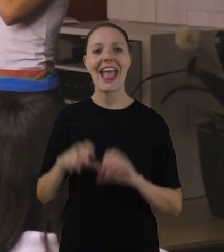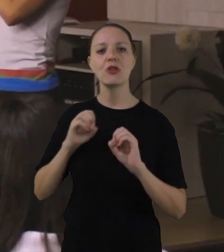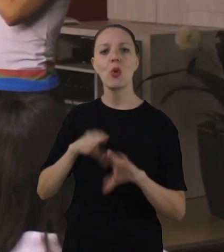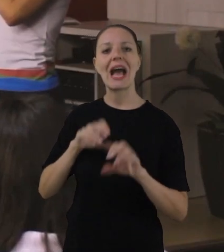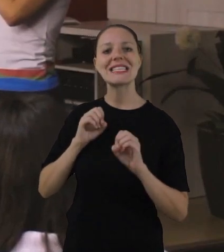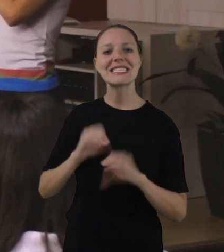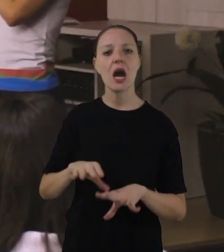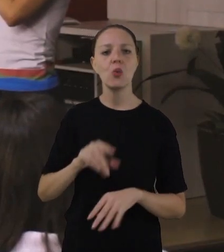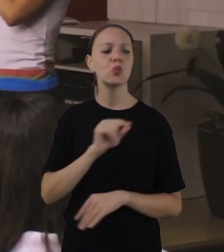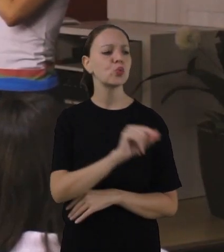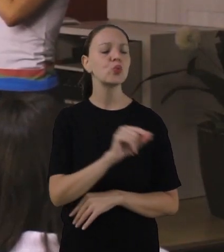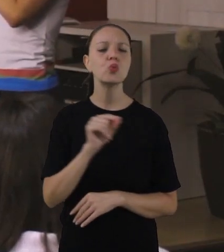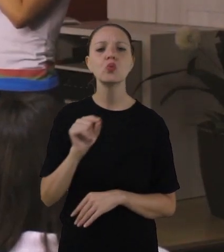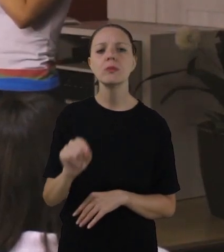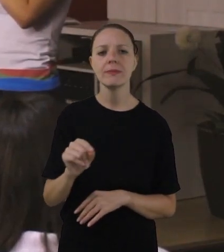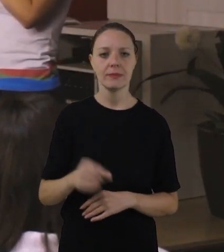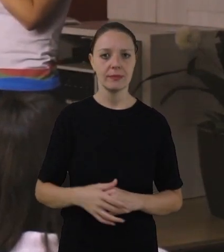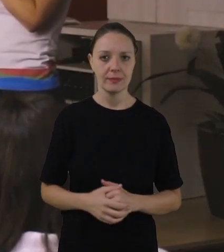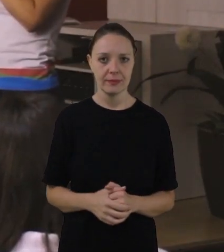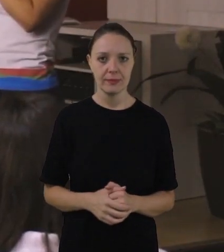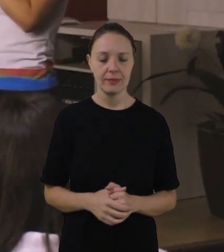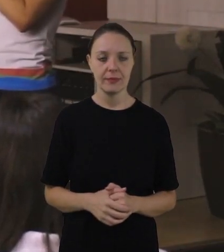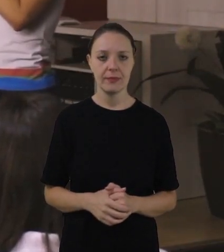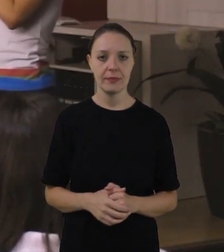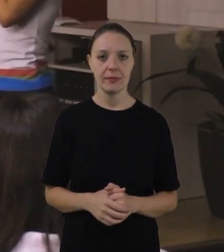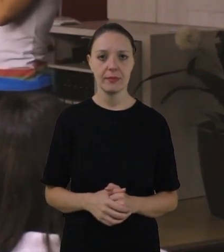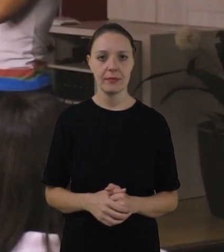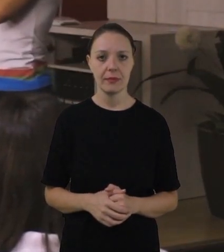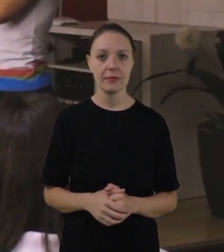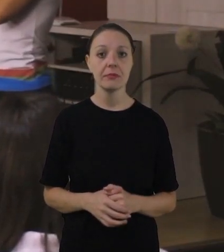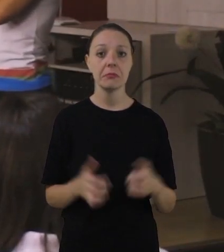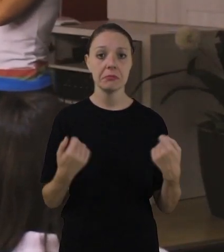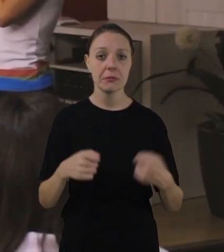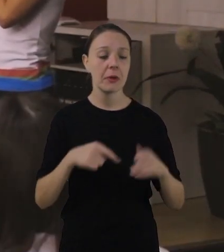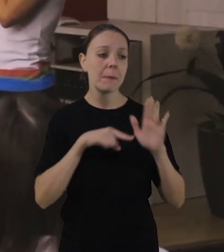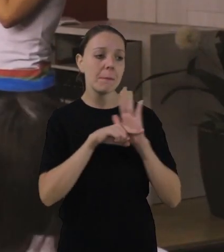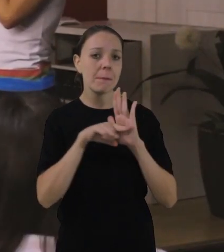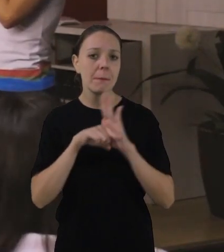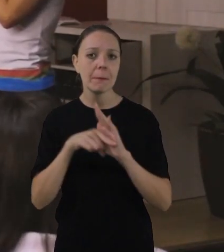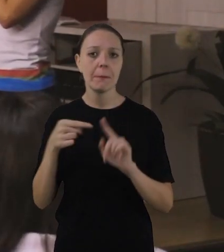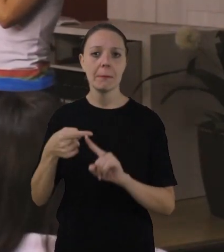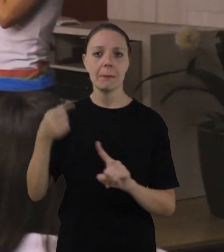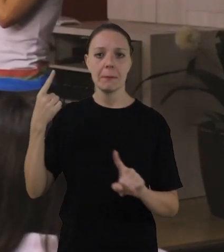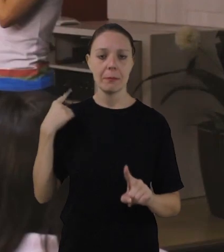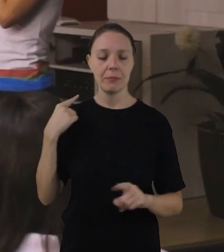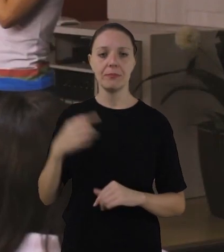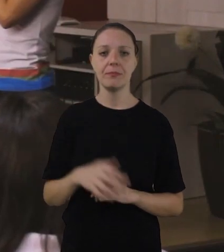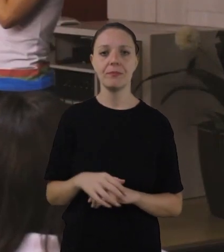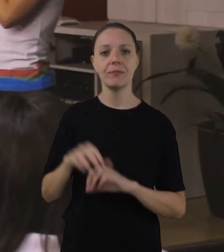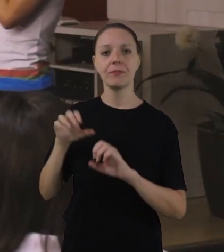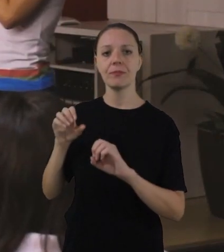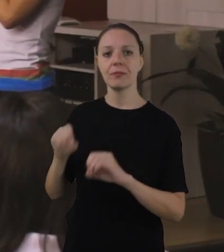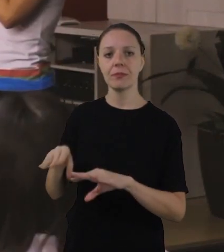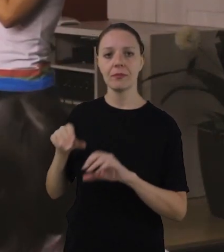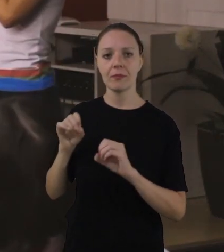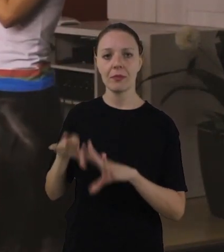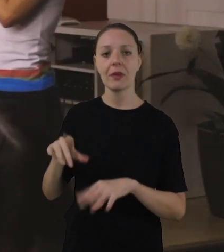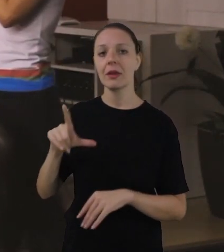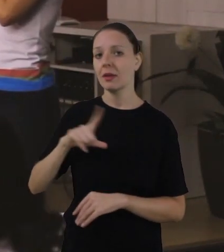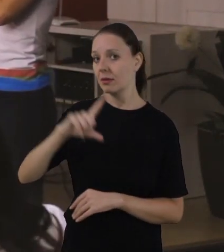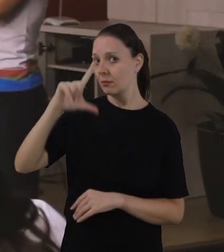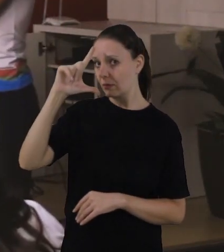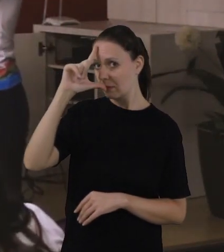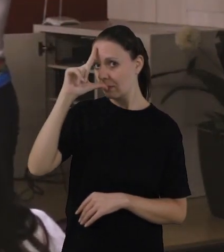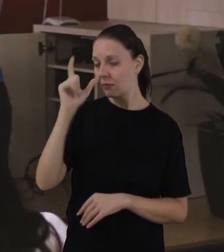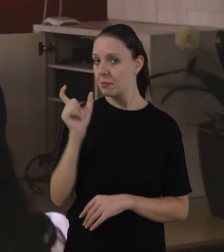gente entender isso, eu fui lá atrás. Nascida da expressão latina ex ducere, a